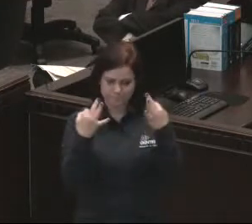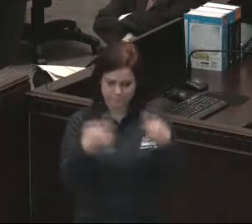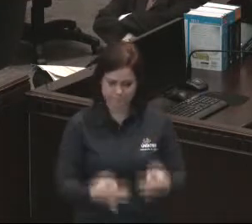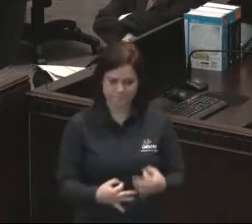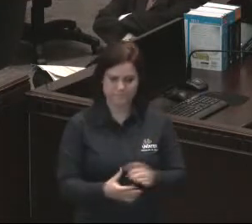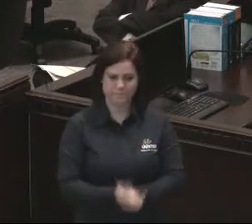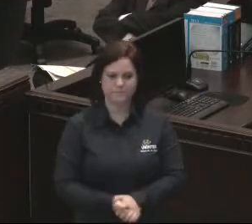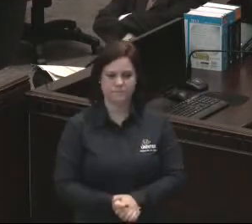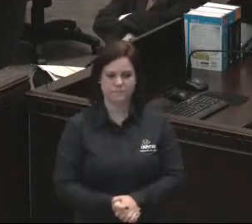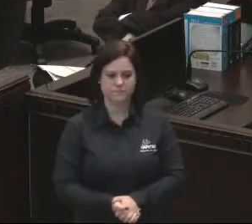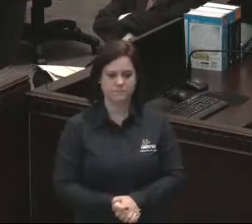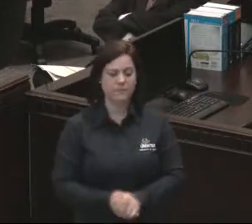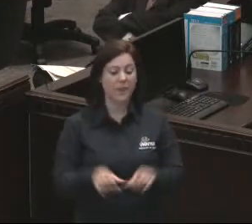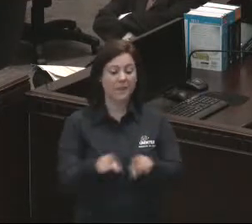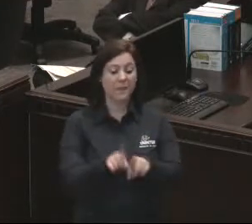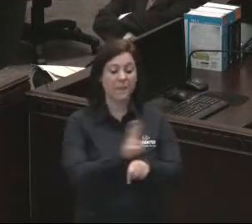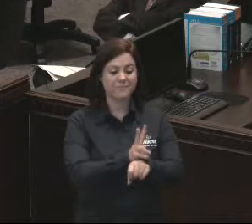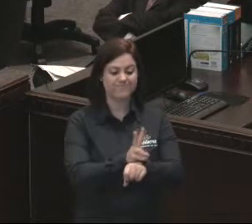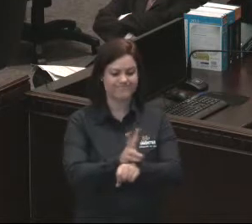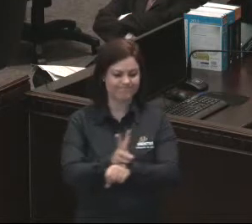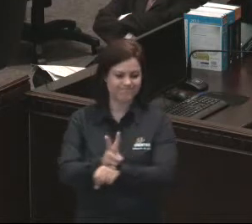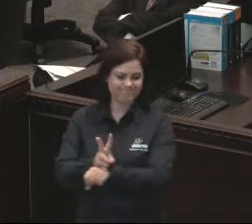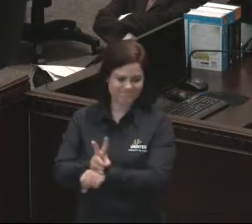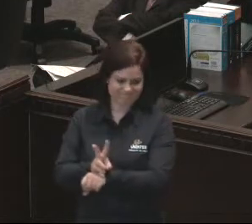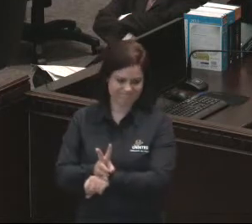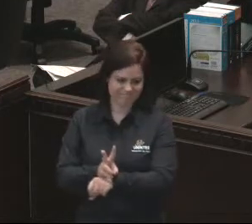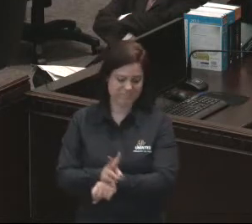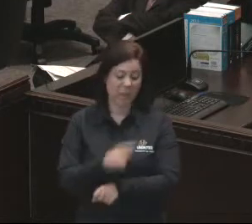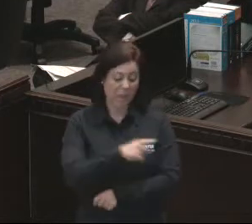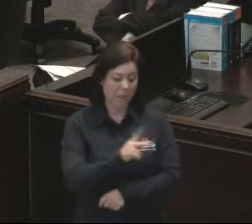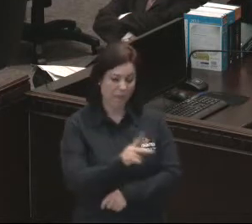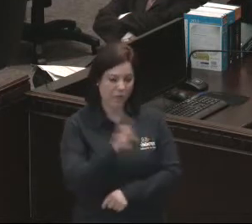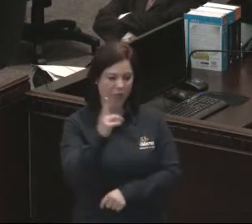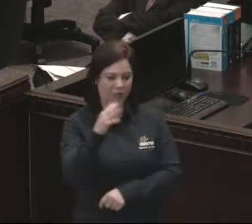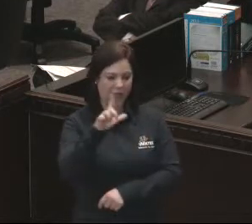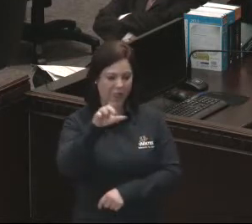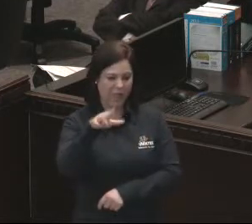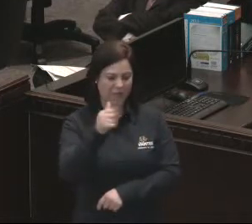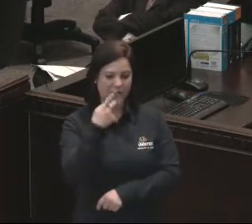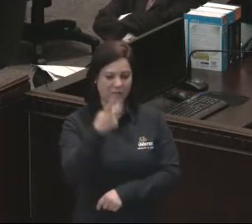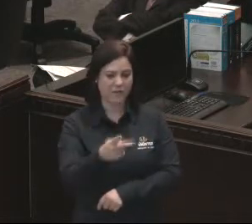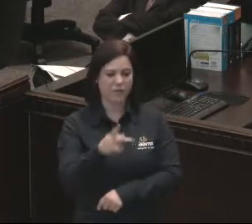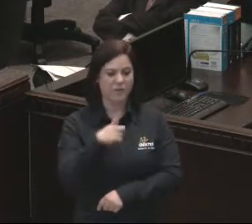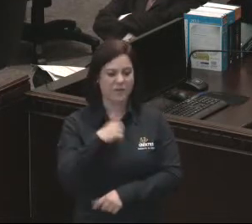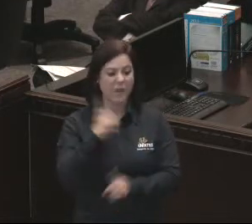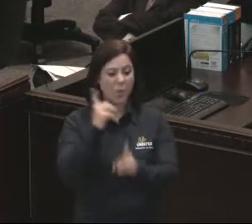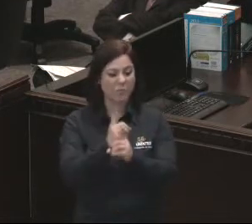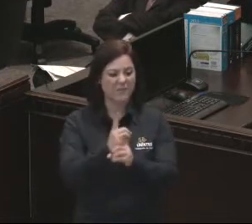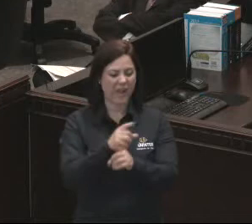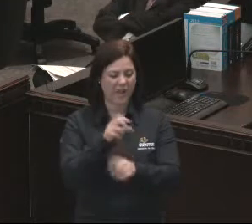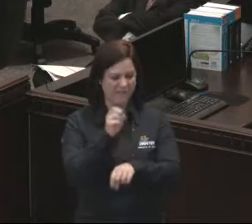e haver, acima de tudo, uma fiscalização em cima disso. A professora Helena estava colocando o problema dos clorados serem encontrados em